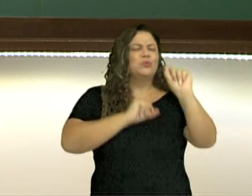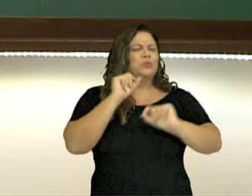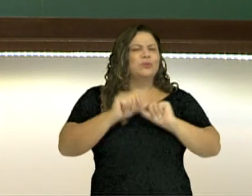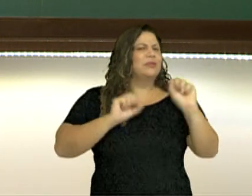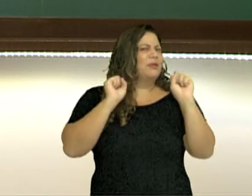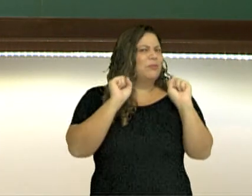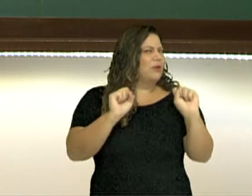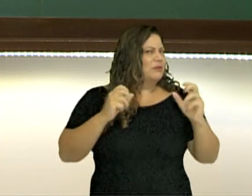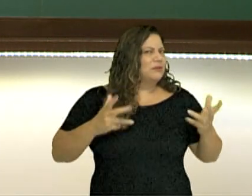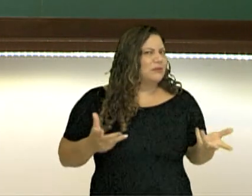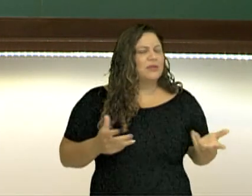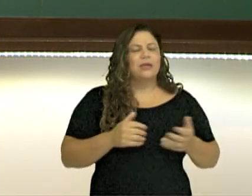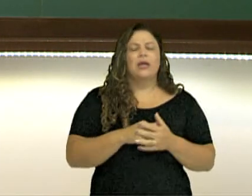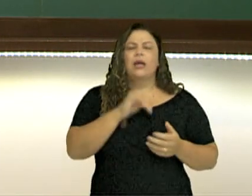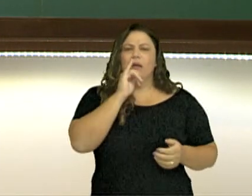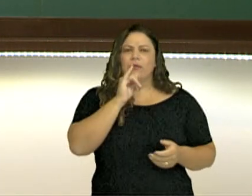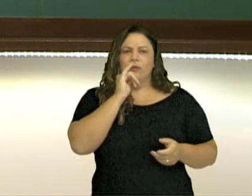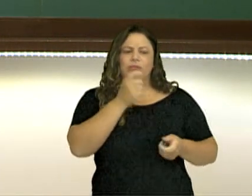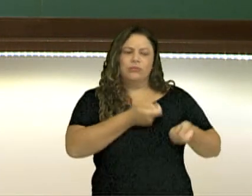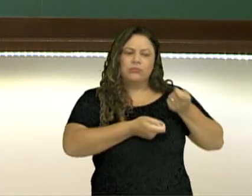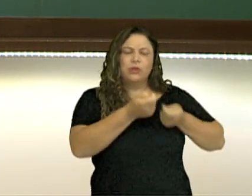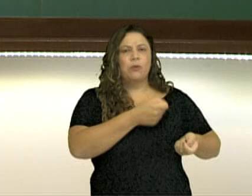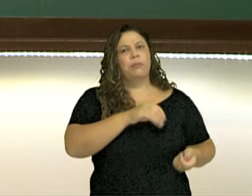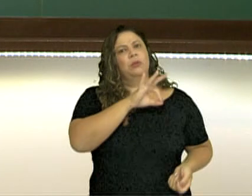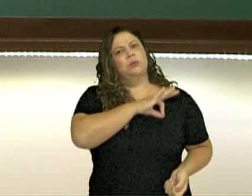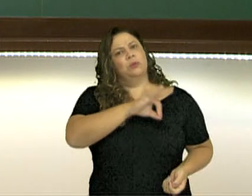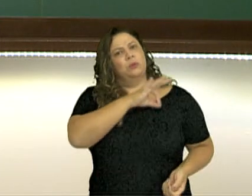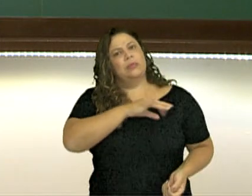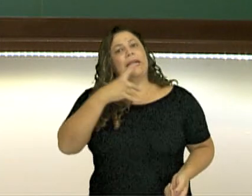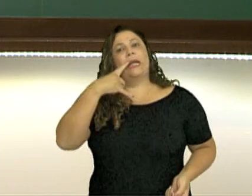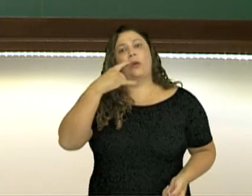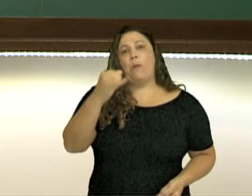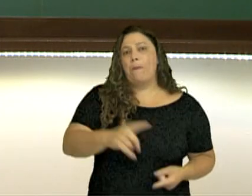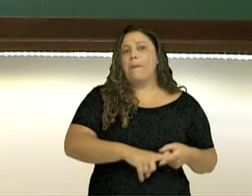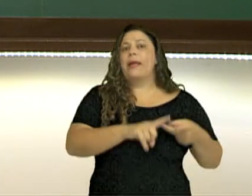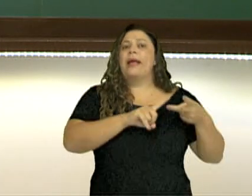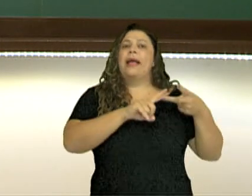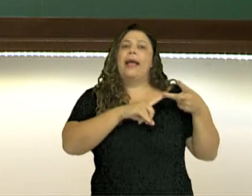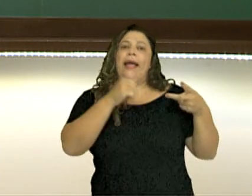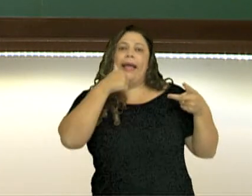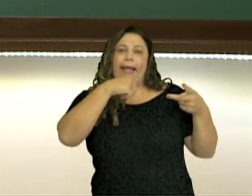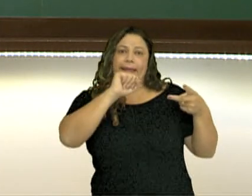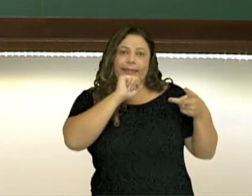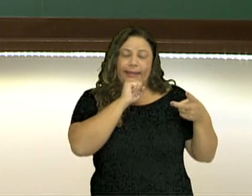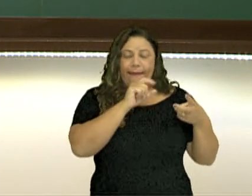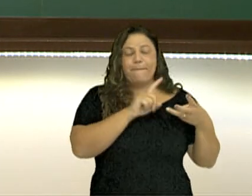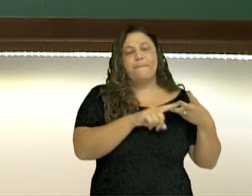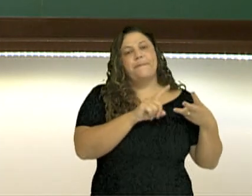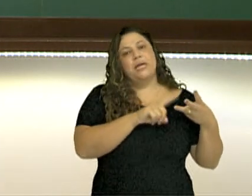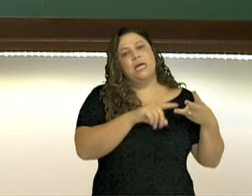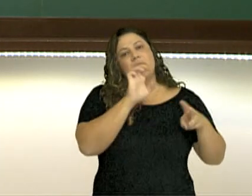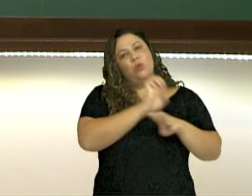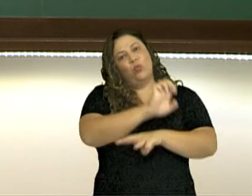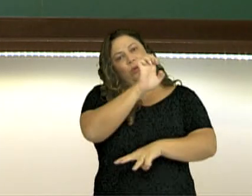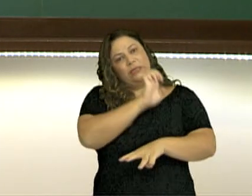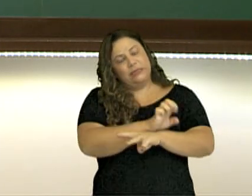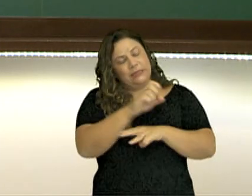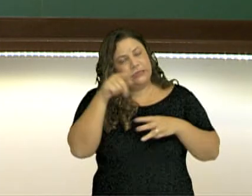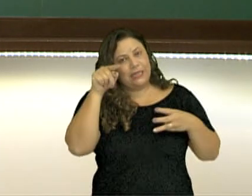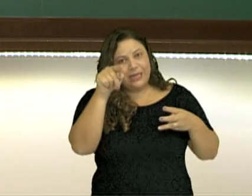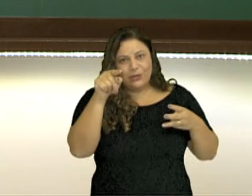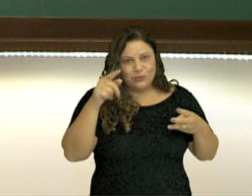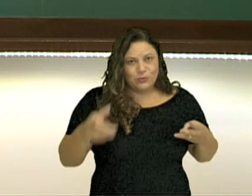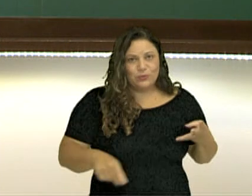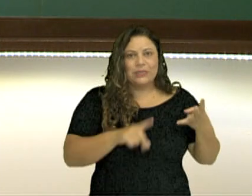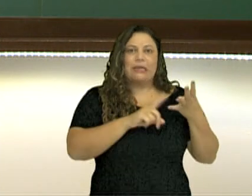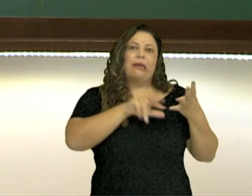está falando num orçamento familiar, pode ser o salário do pai, o salário da mãe, o estágio teu, o estágio